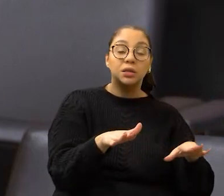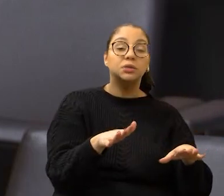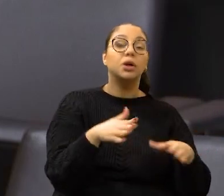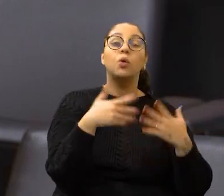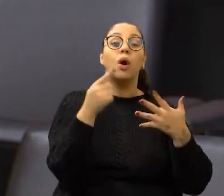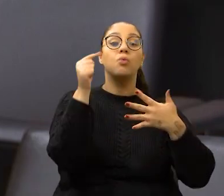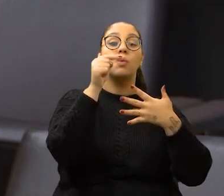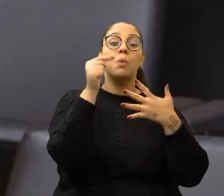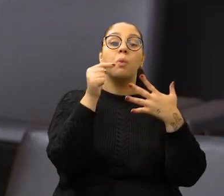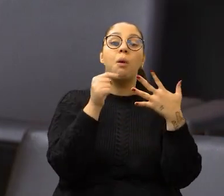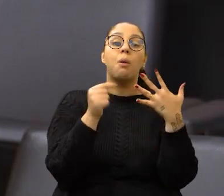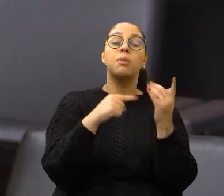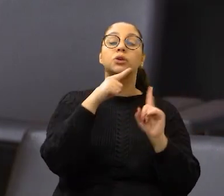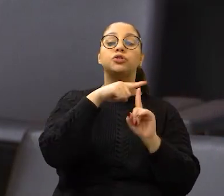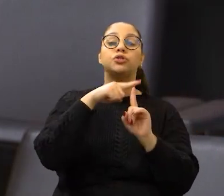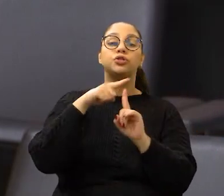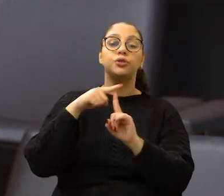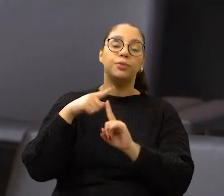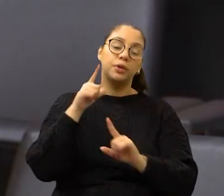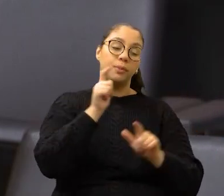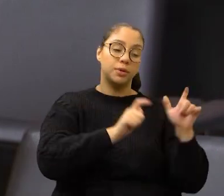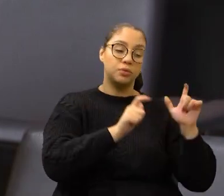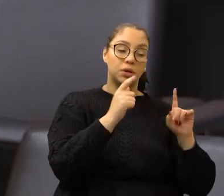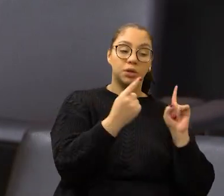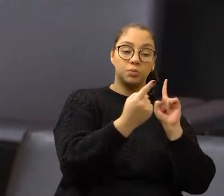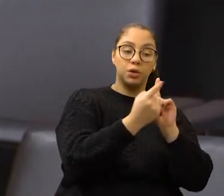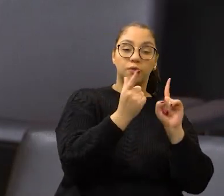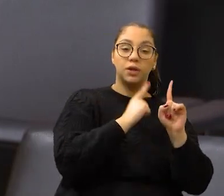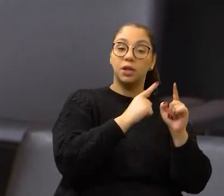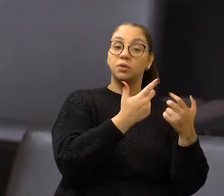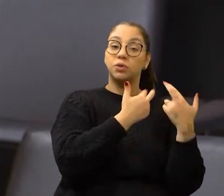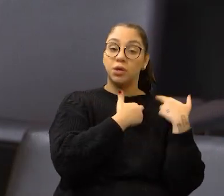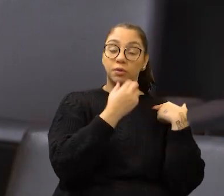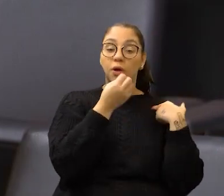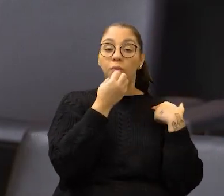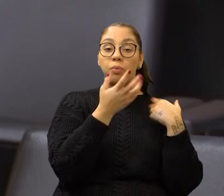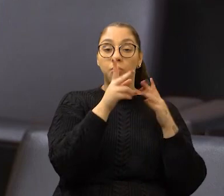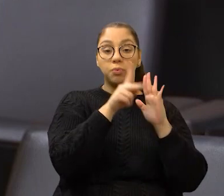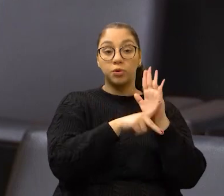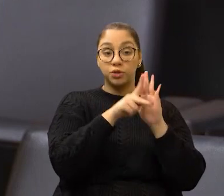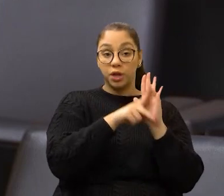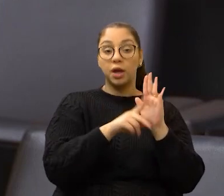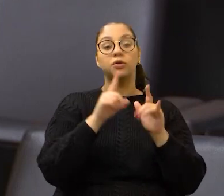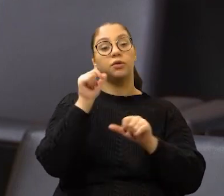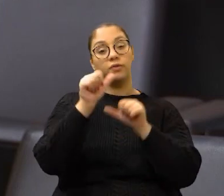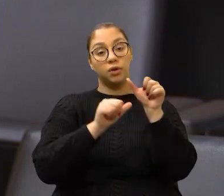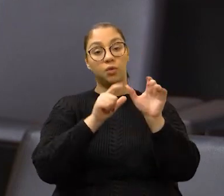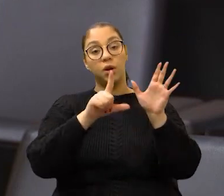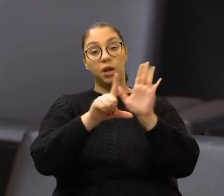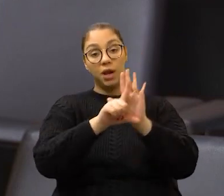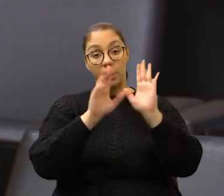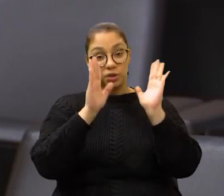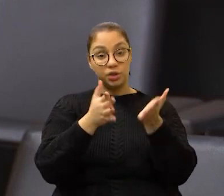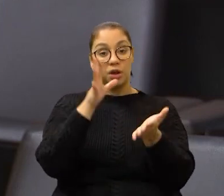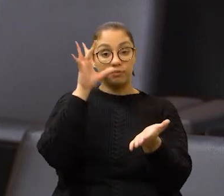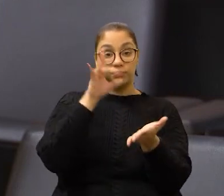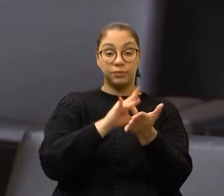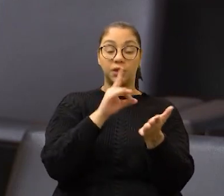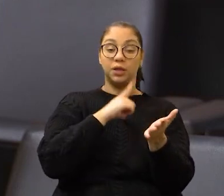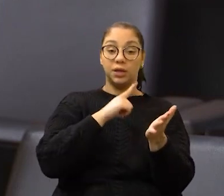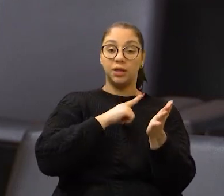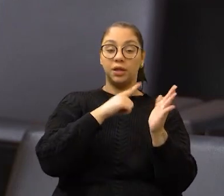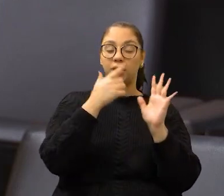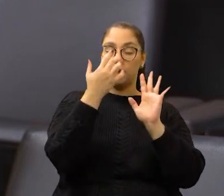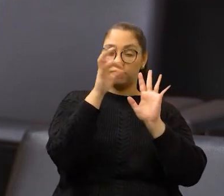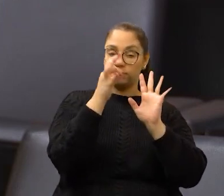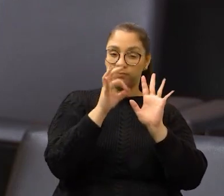as pessoas que vão ser atendidas vai ter uma responsabilidade. E o bom desse projeto, que virou lei, que já está sancionado e